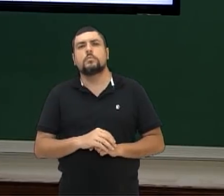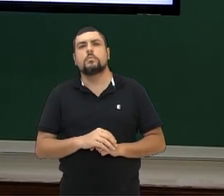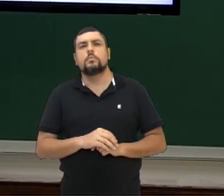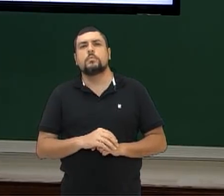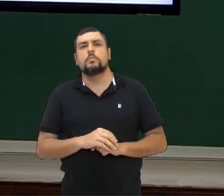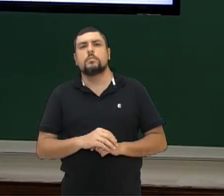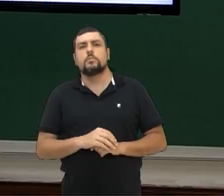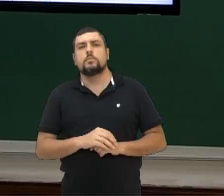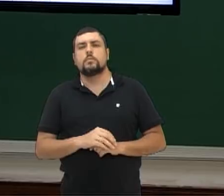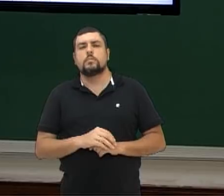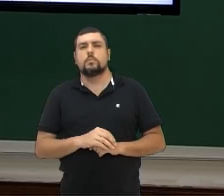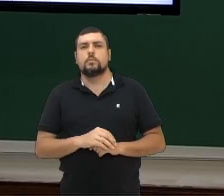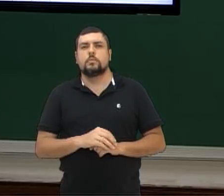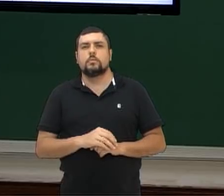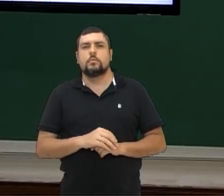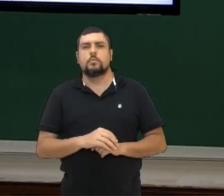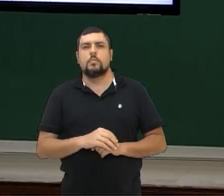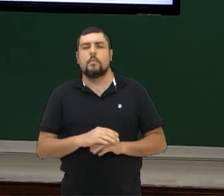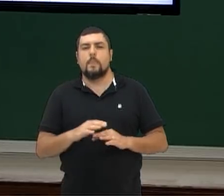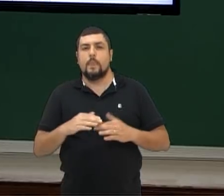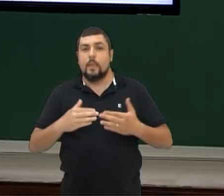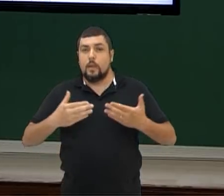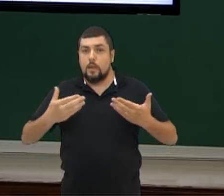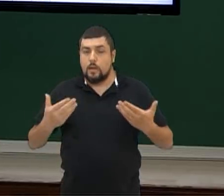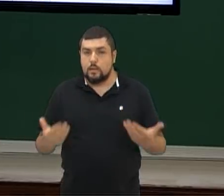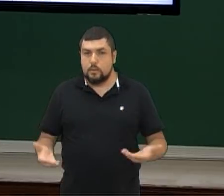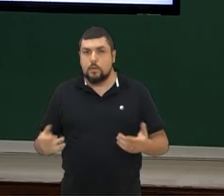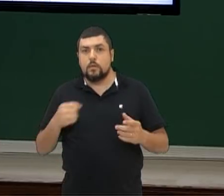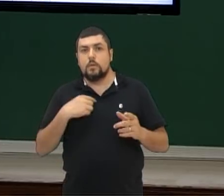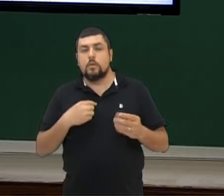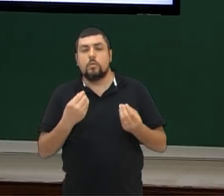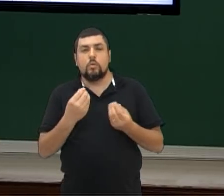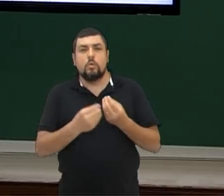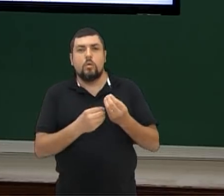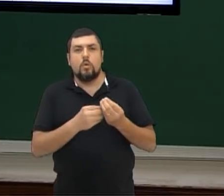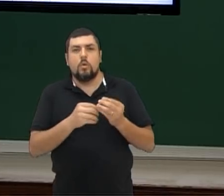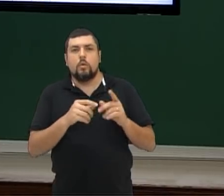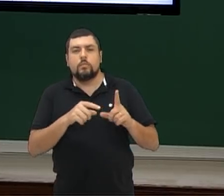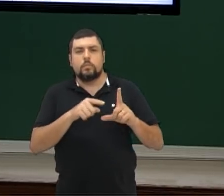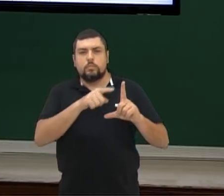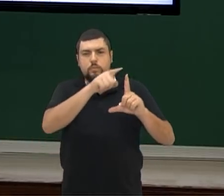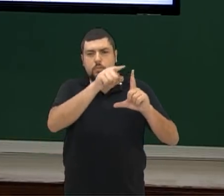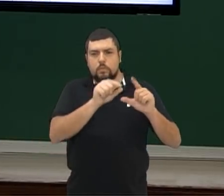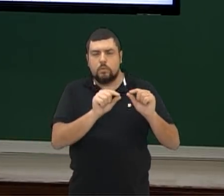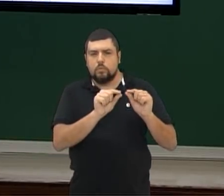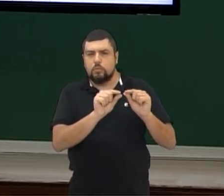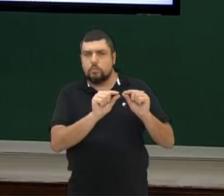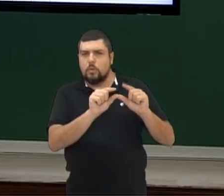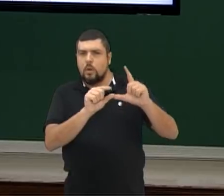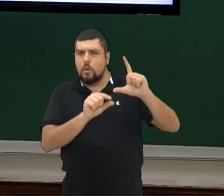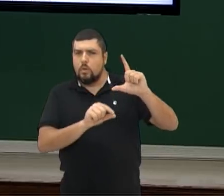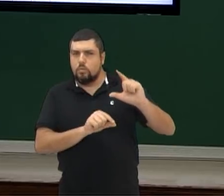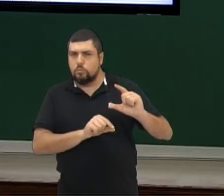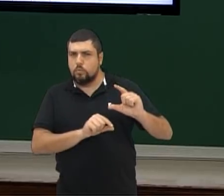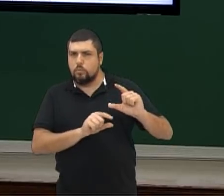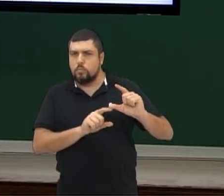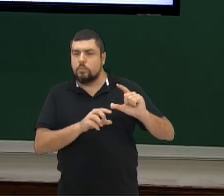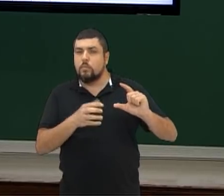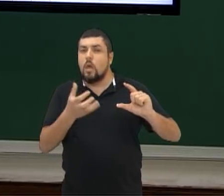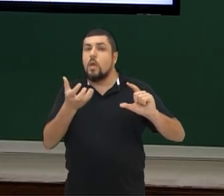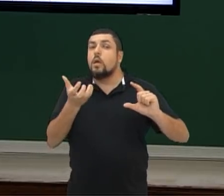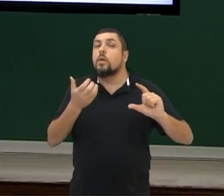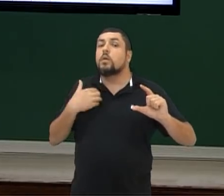é a proporção, digamos assim, o tamanho do triângulo menor. Mas ele quer quais são